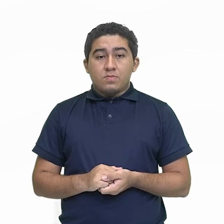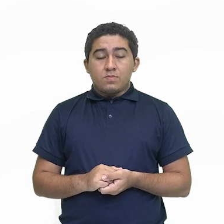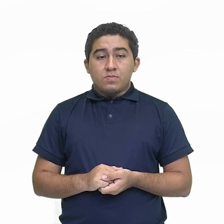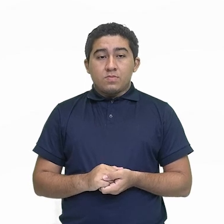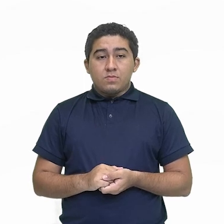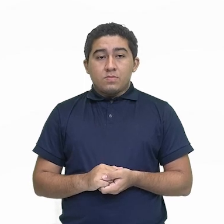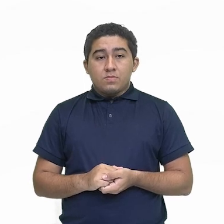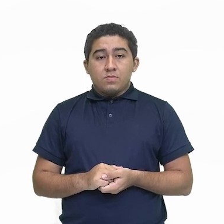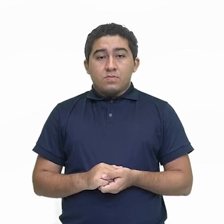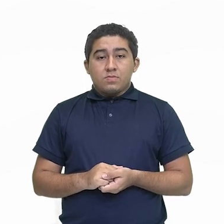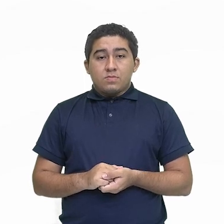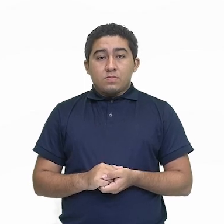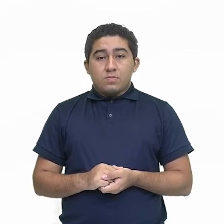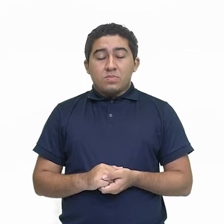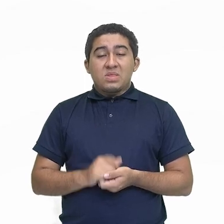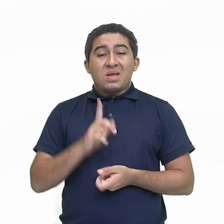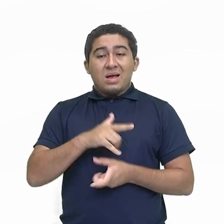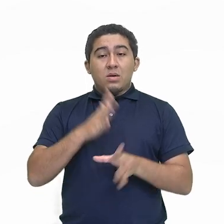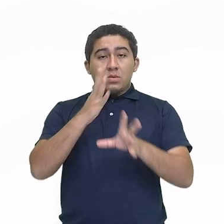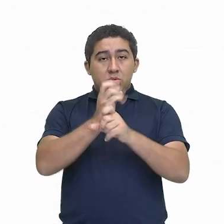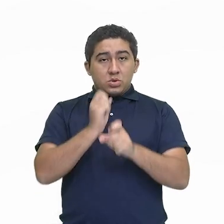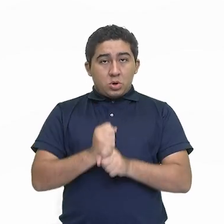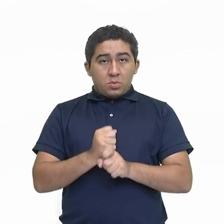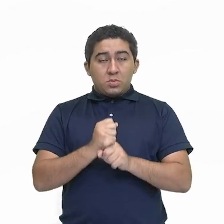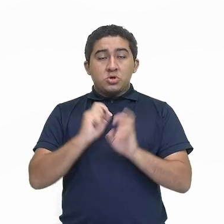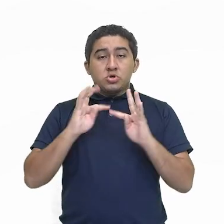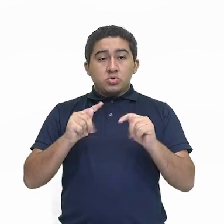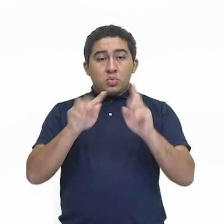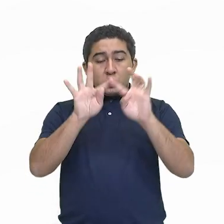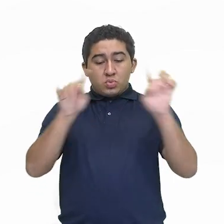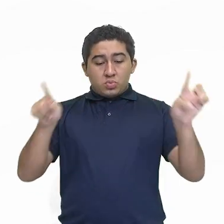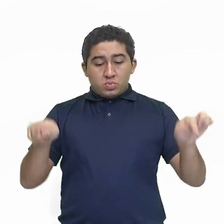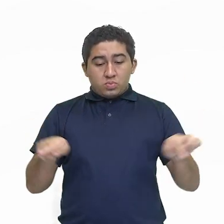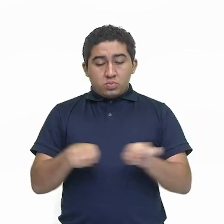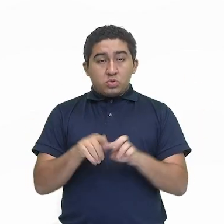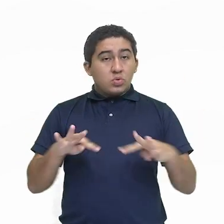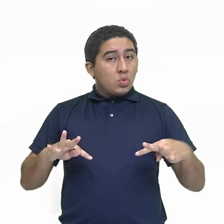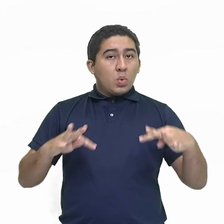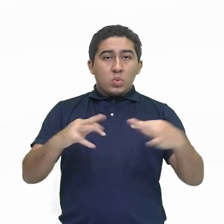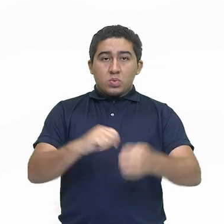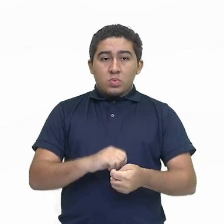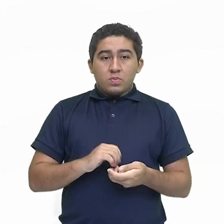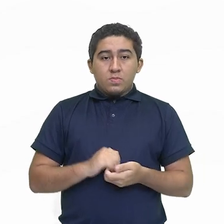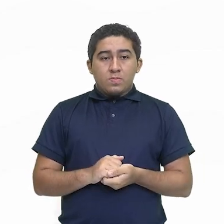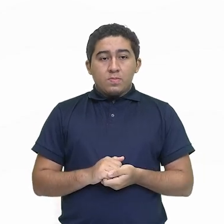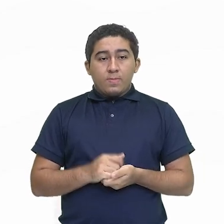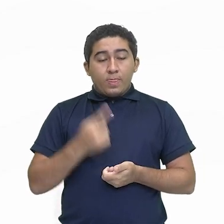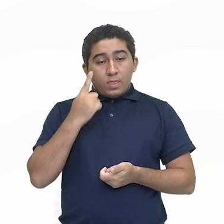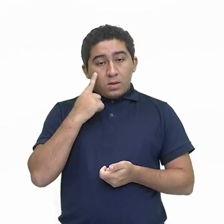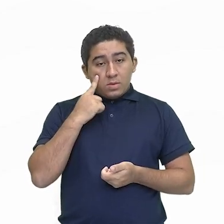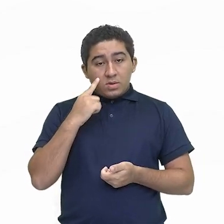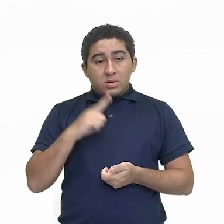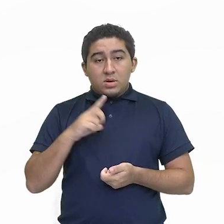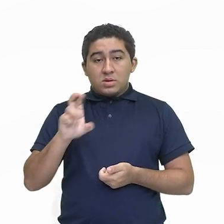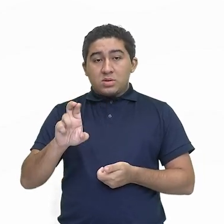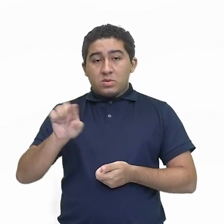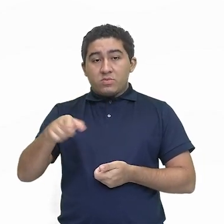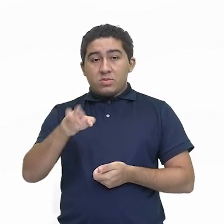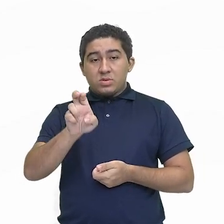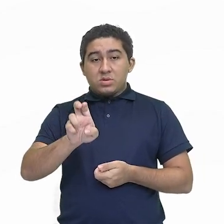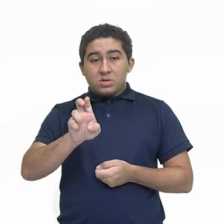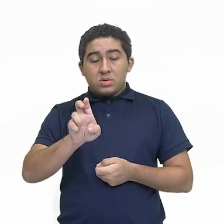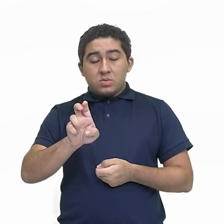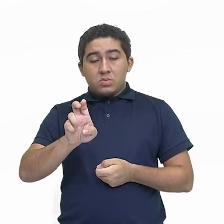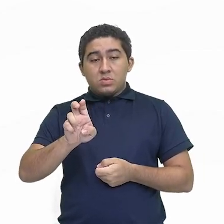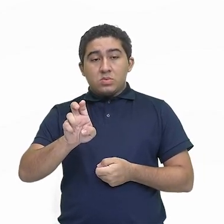O perímetro de um polígono é a soma das medidas dos seus lados. Então, nesse caso aí, ó, temos uma medida de 5,5